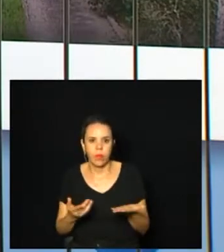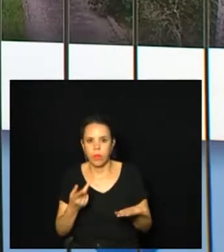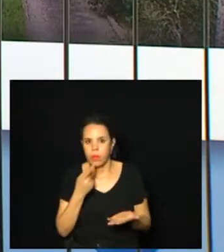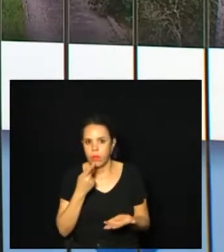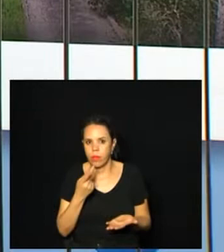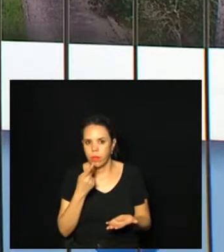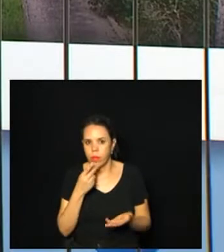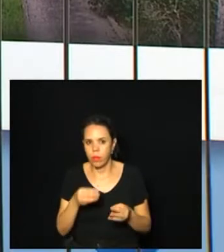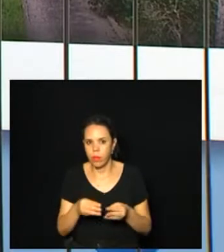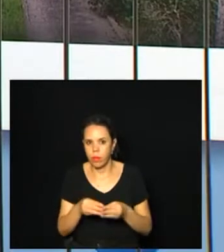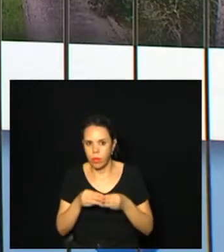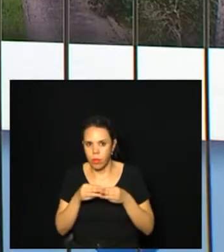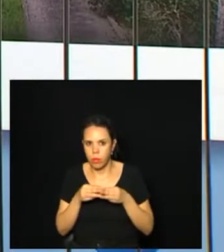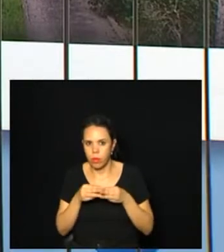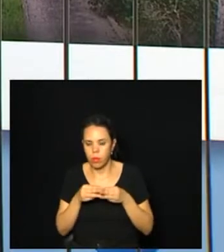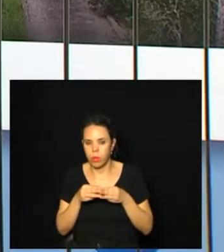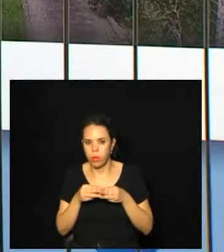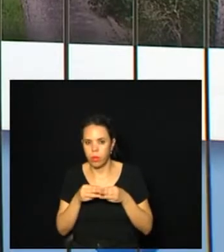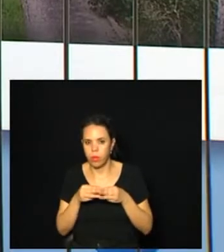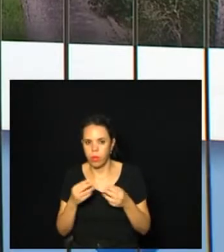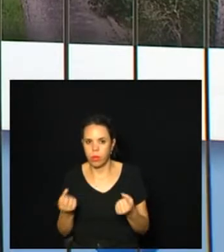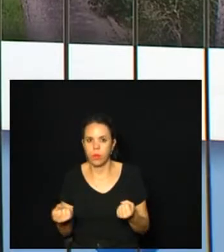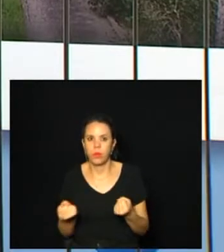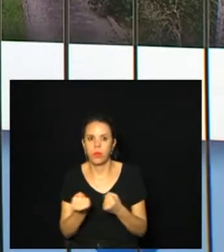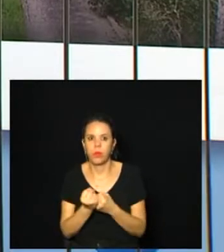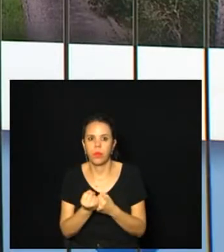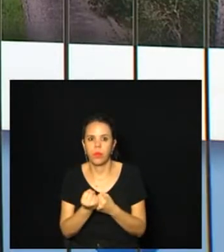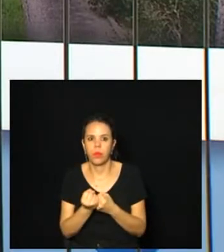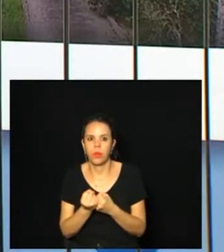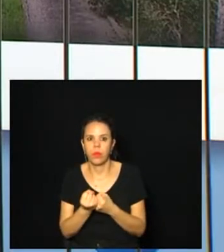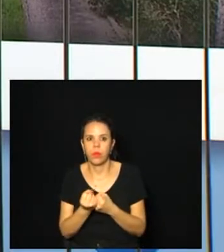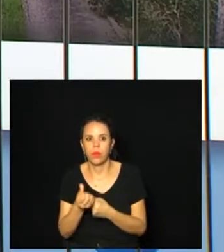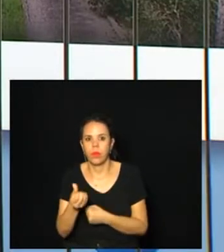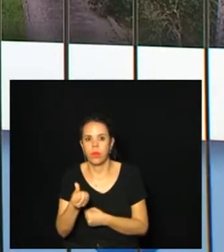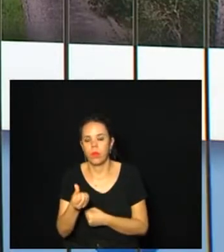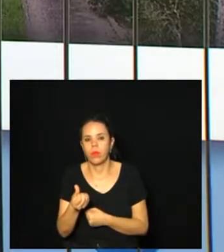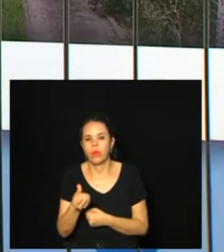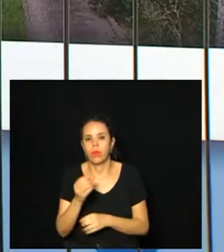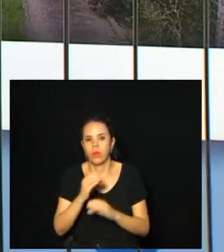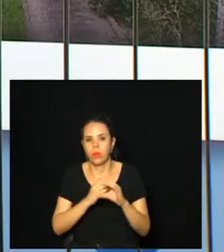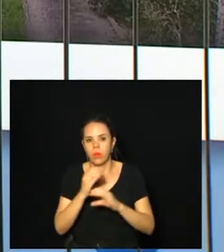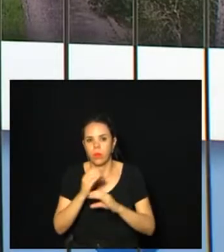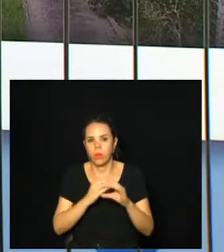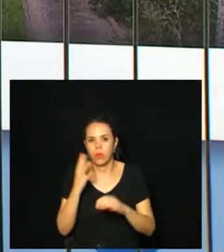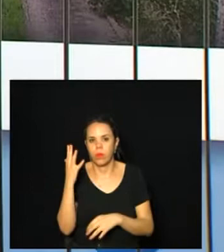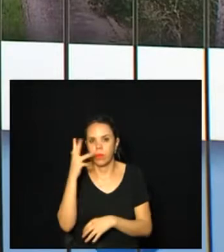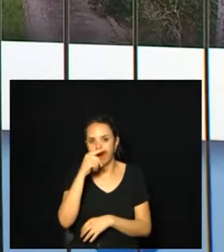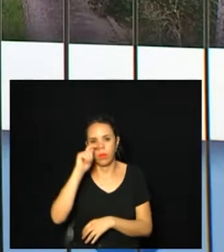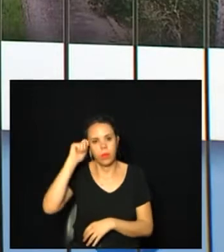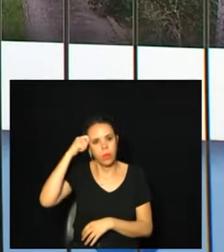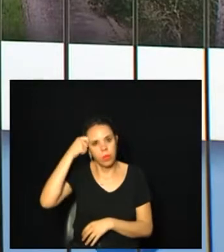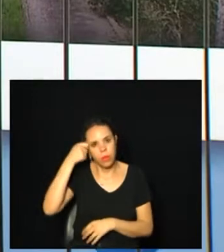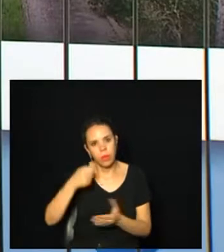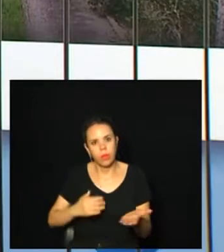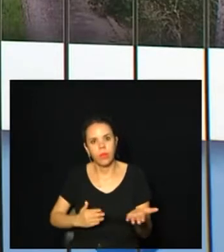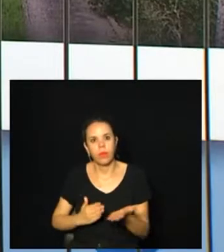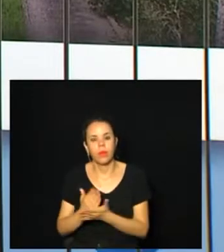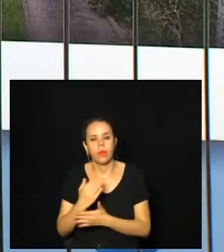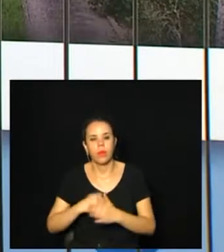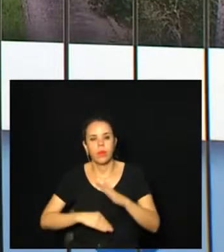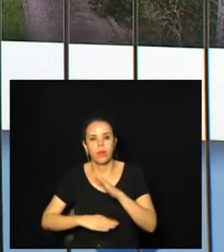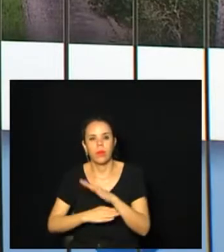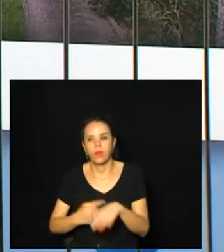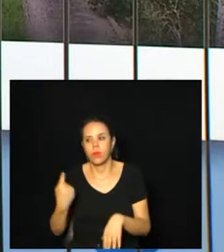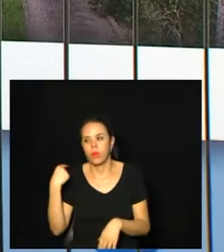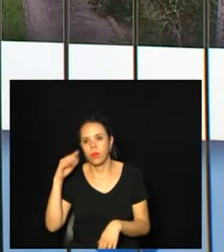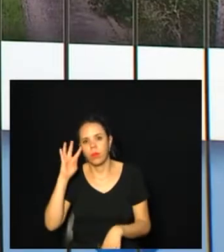sobre moções. Olha, a moção de apoio à 6ª edição do concurso de beleza negra foi aprovada na Câmara na